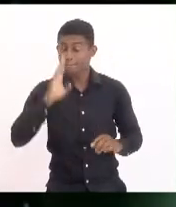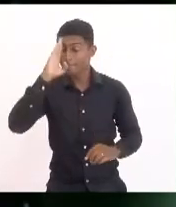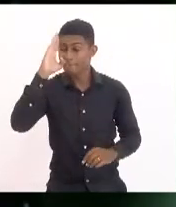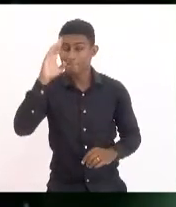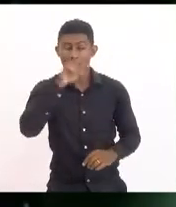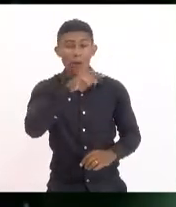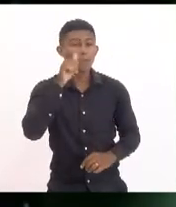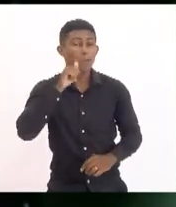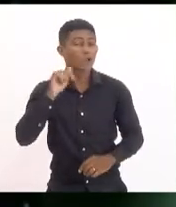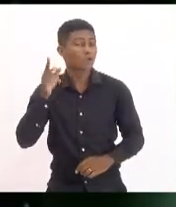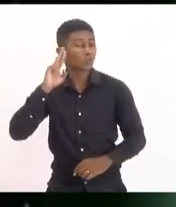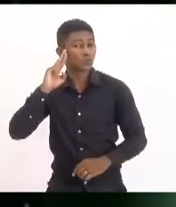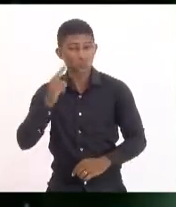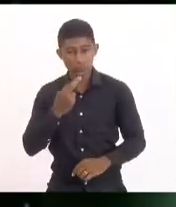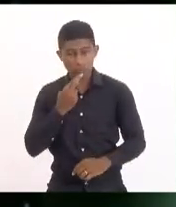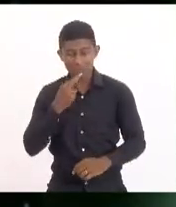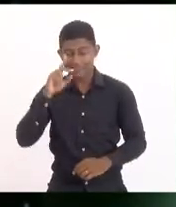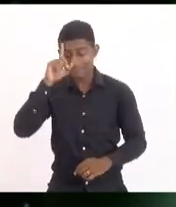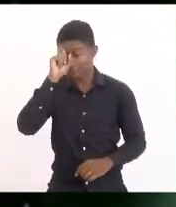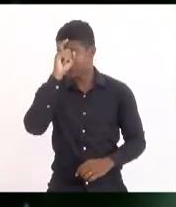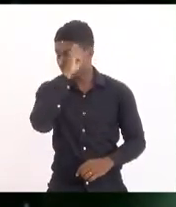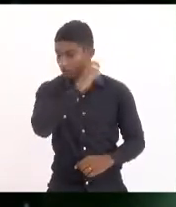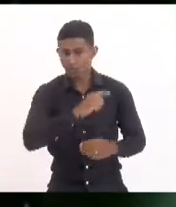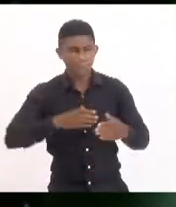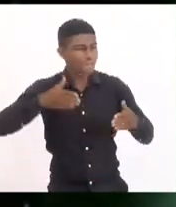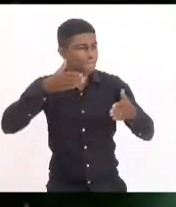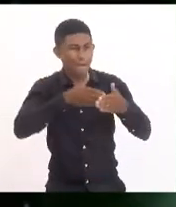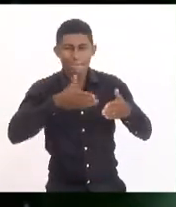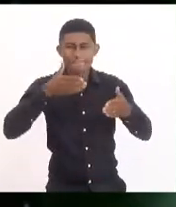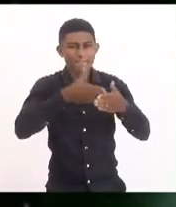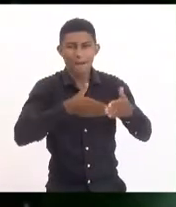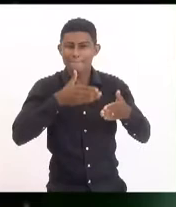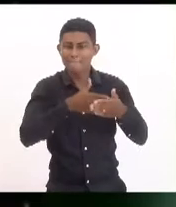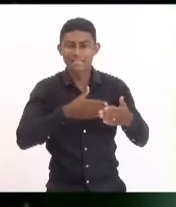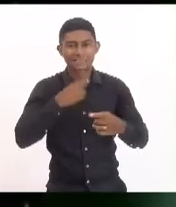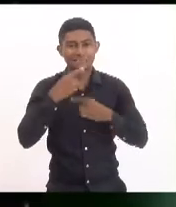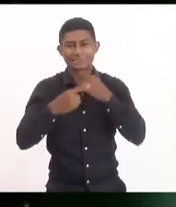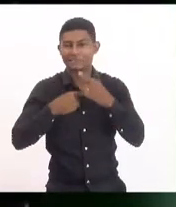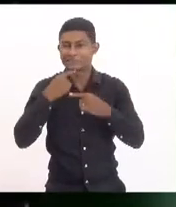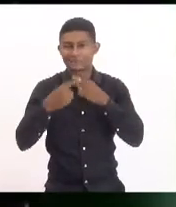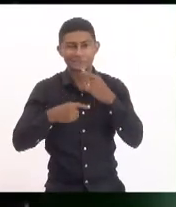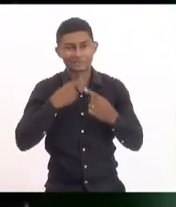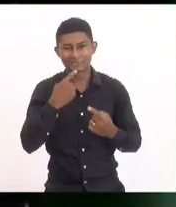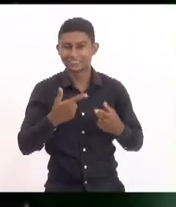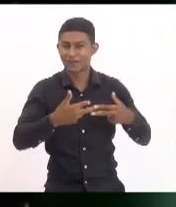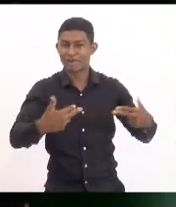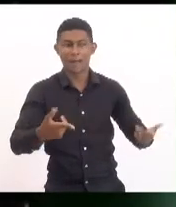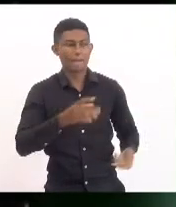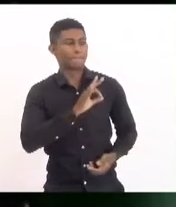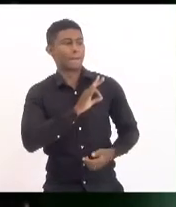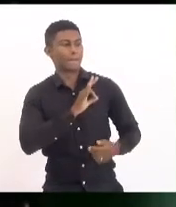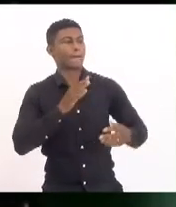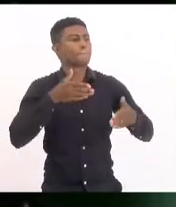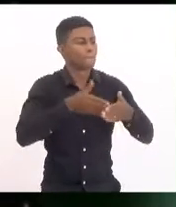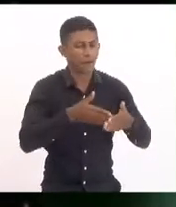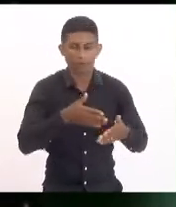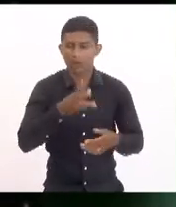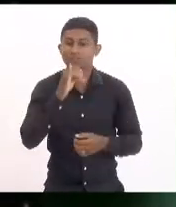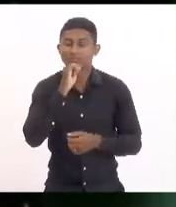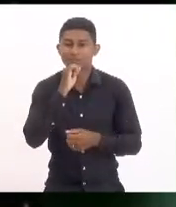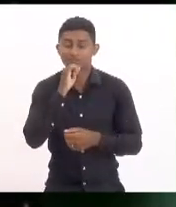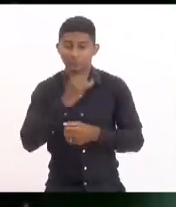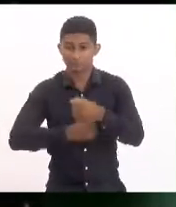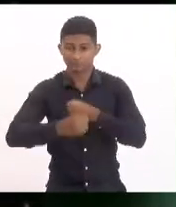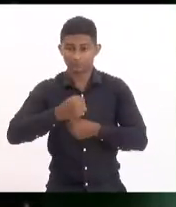dificuldades de acesso aos serviços fundamentais e públicos, né? É importante dizer que em 2018,